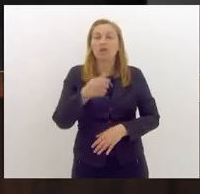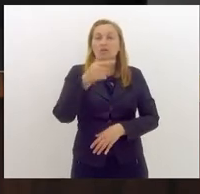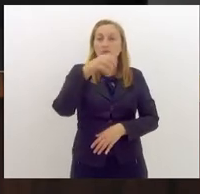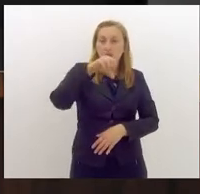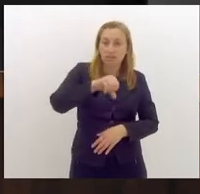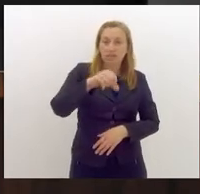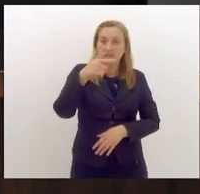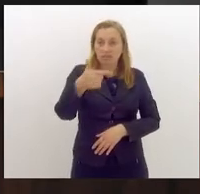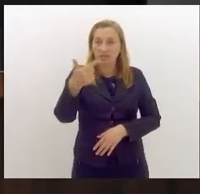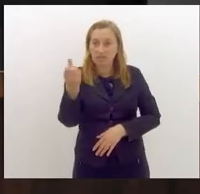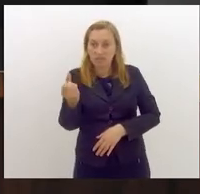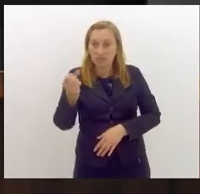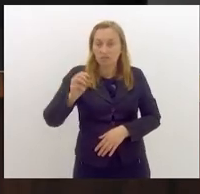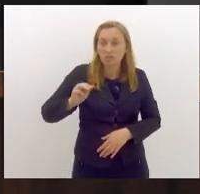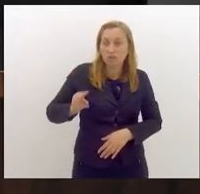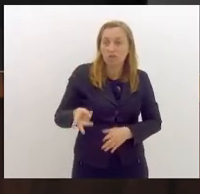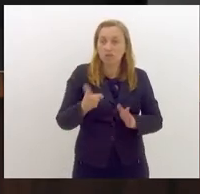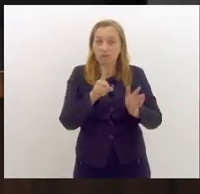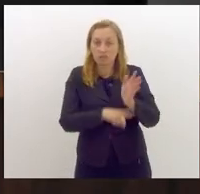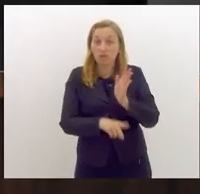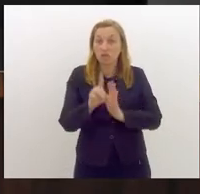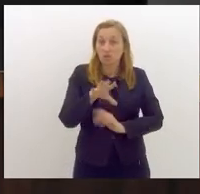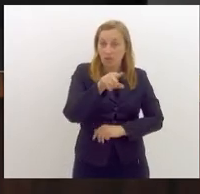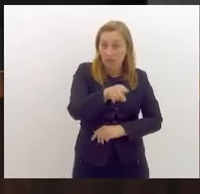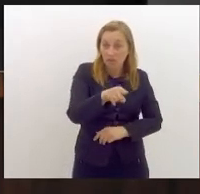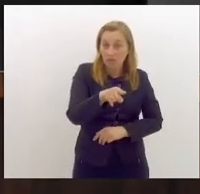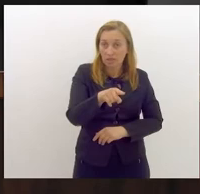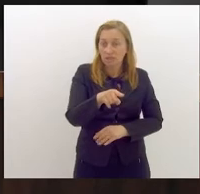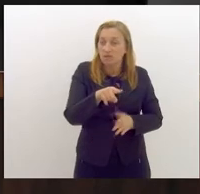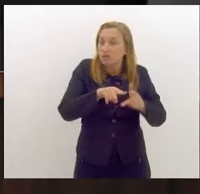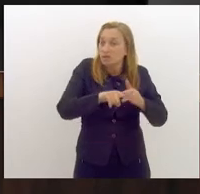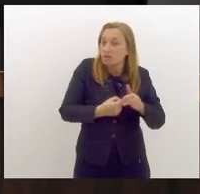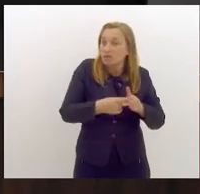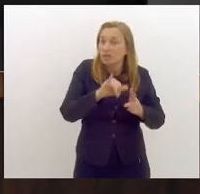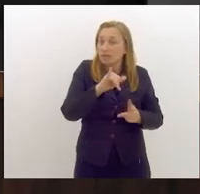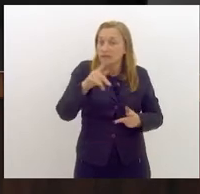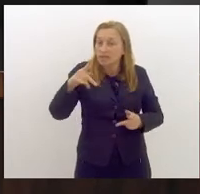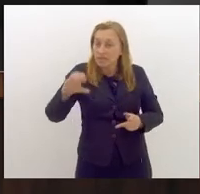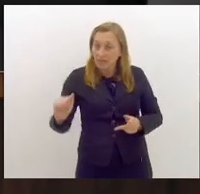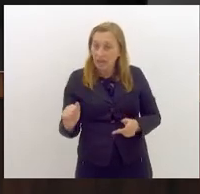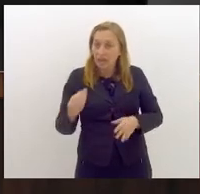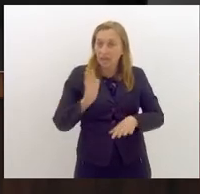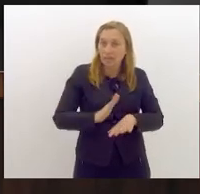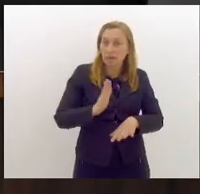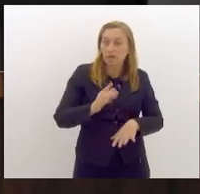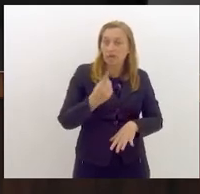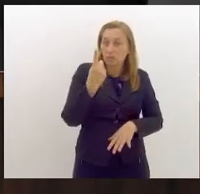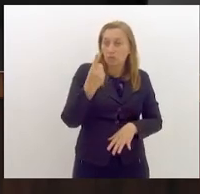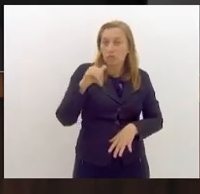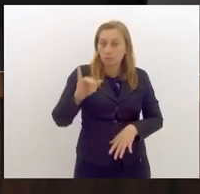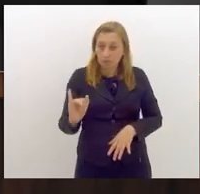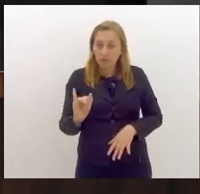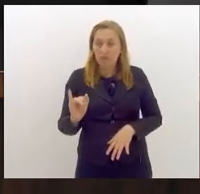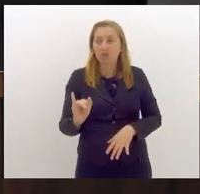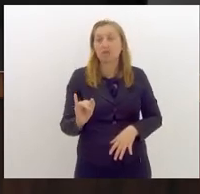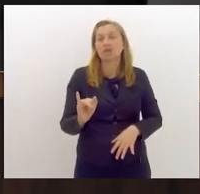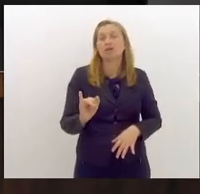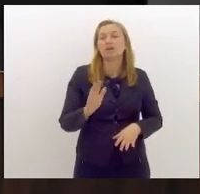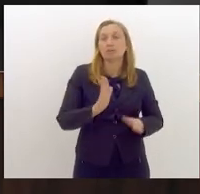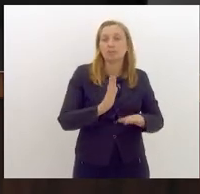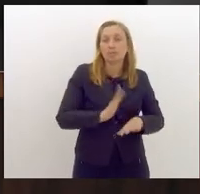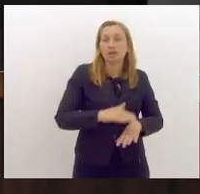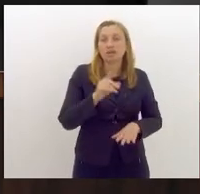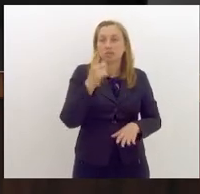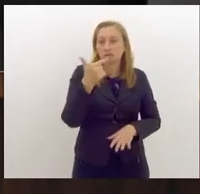926 milhões a menos só aí se botar a correção de IPCA vai quase zumbi são mais de 250 milhões a menos